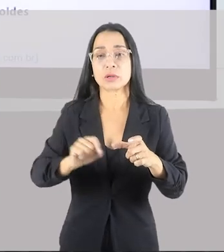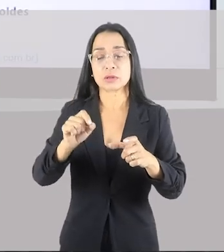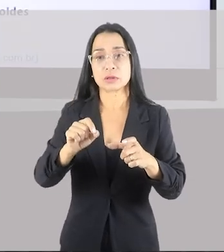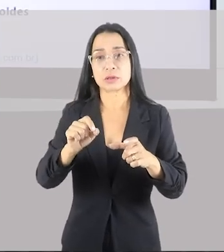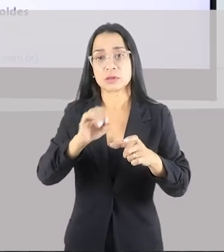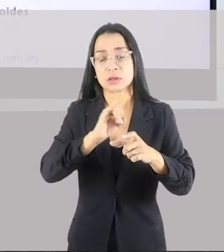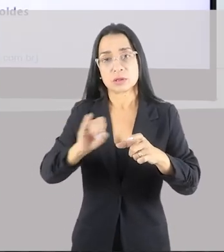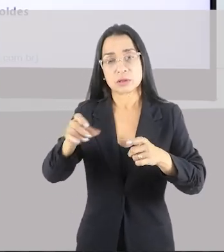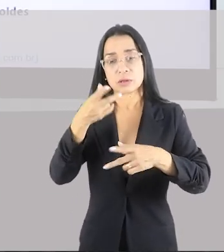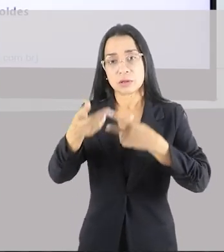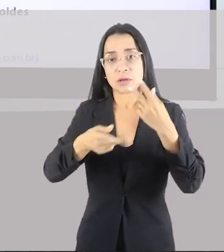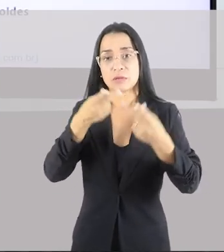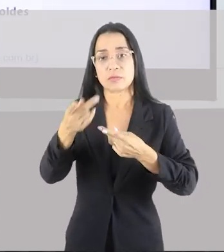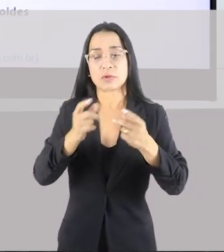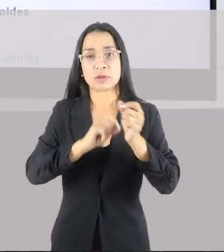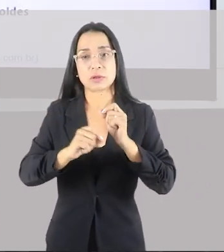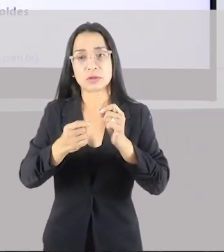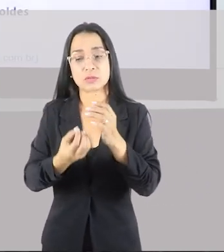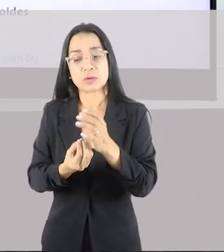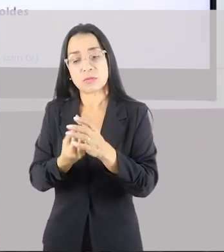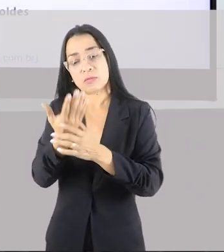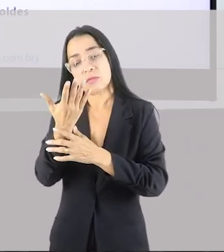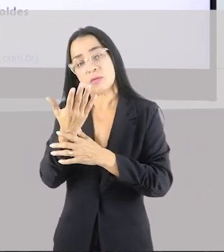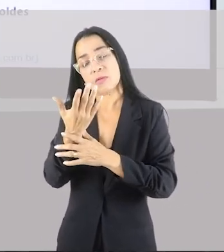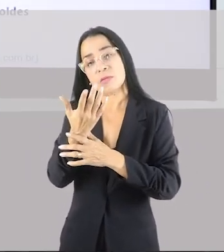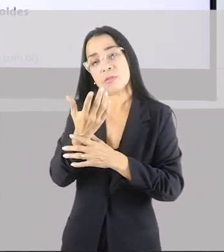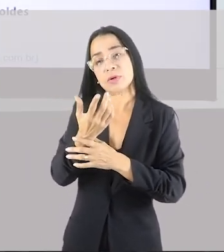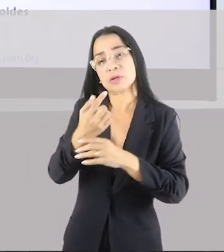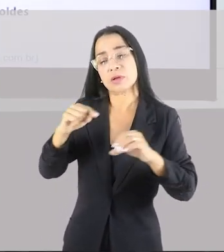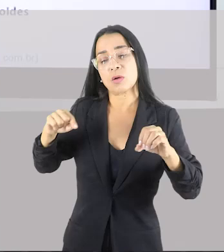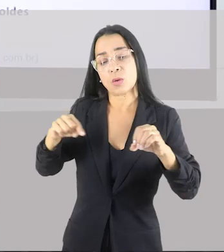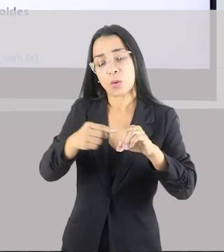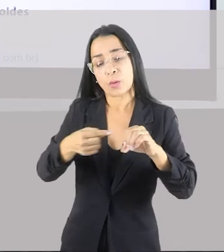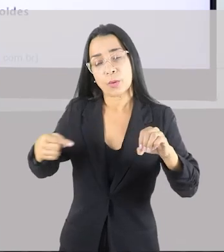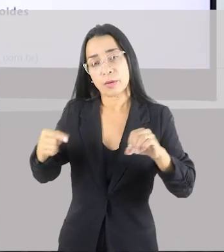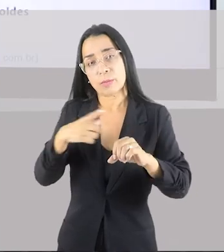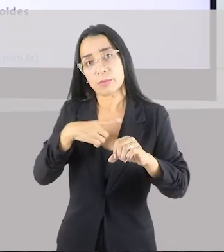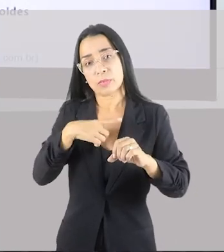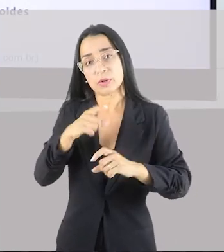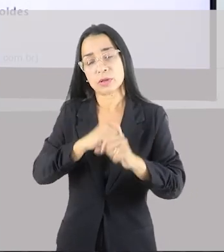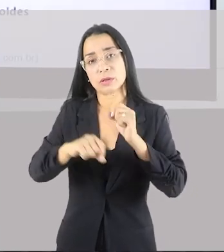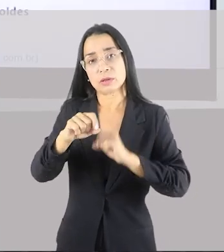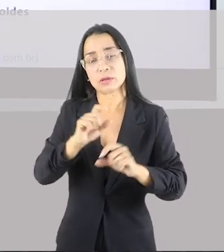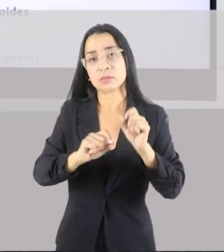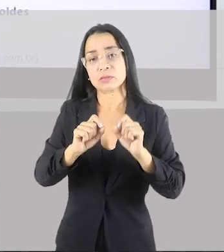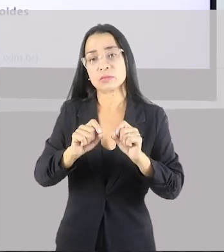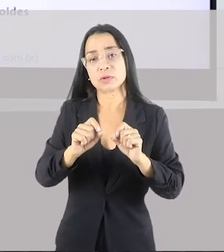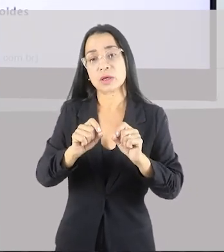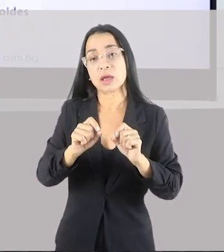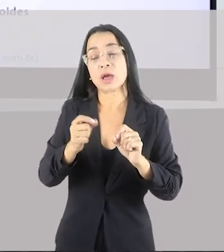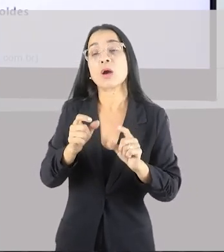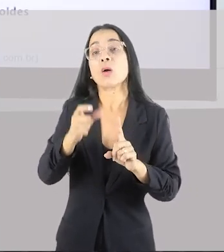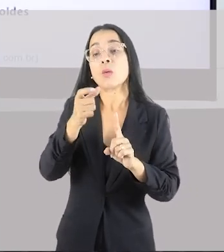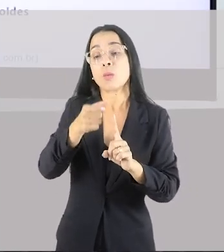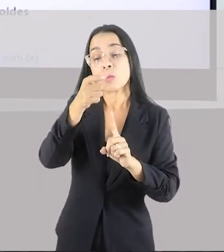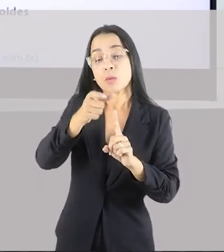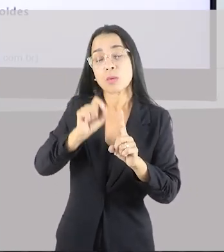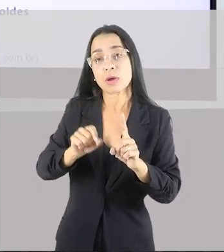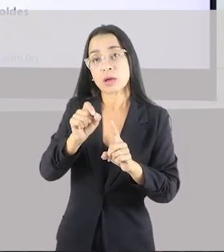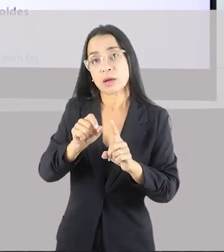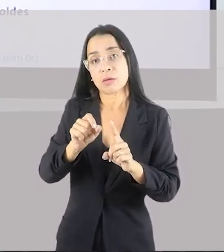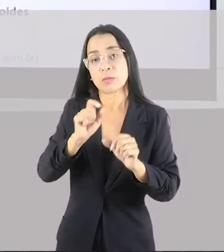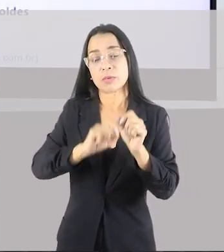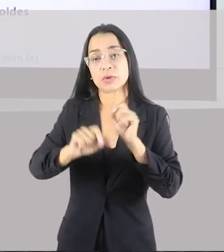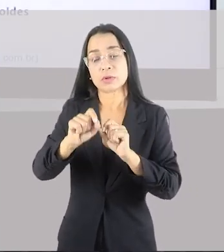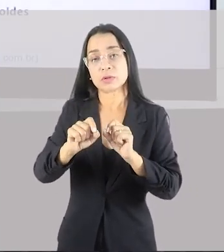Se a gente está falando, então, da formação do gameta masculino, existe, né, ali um local para essa produção, que